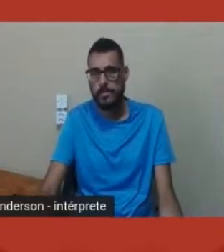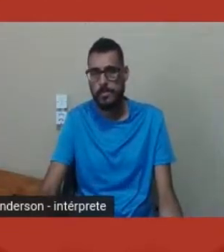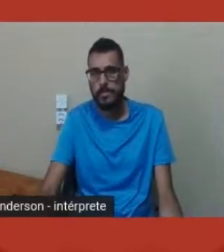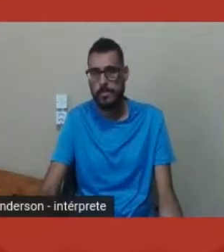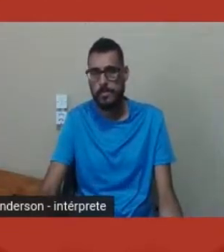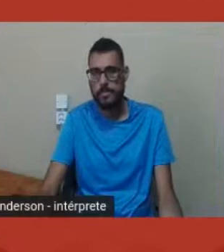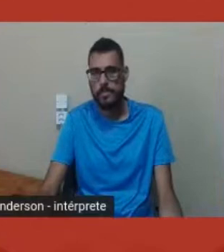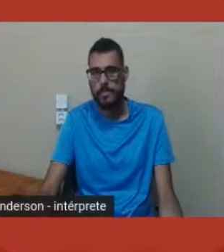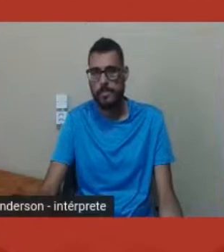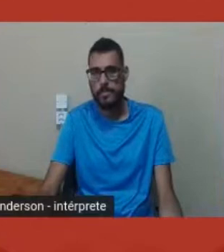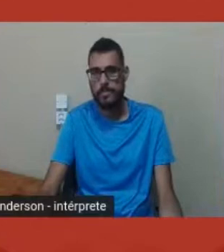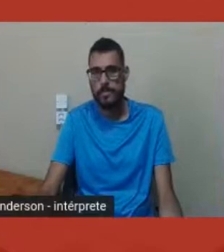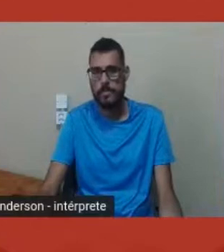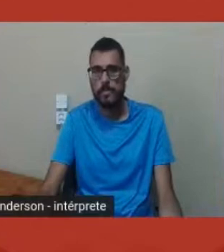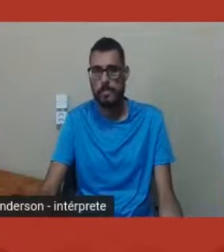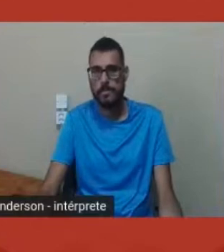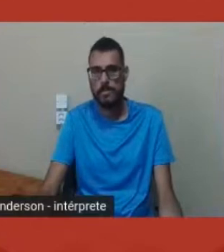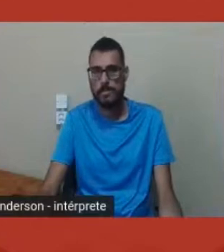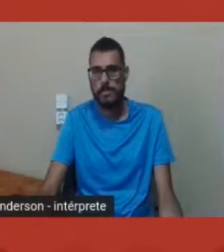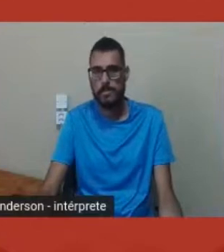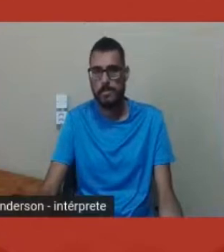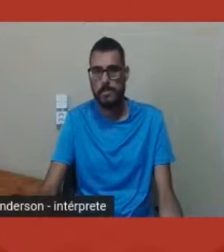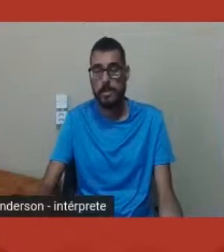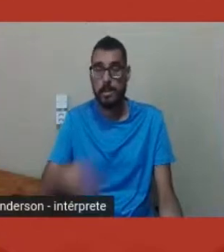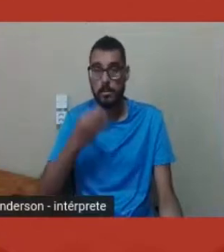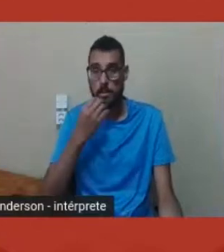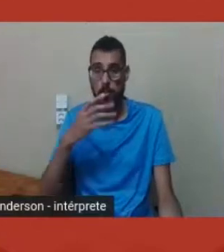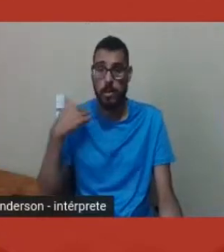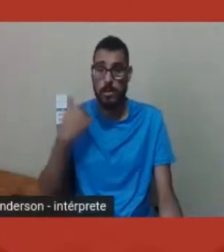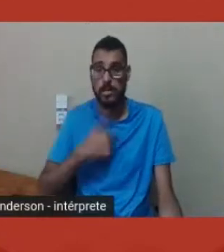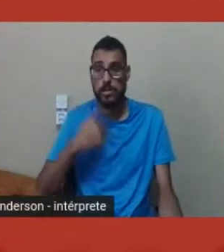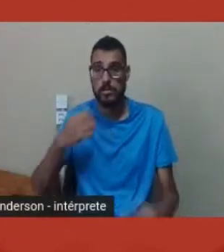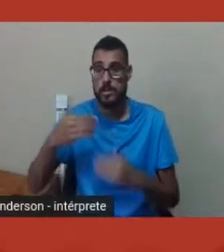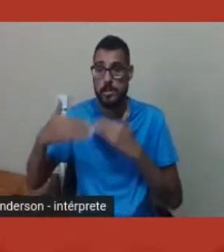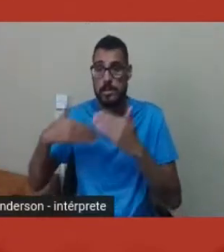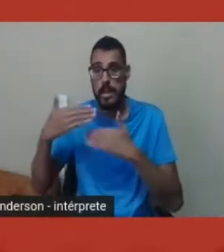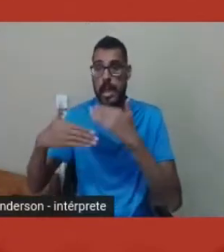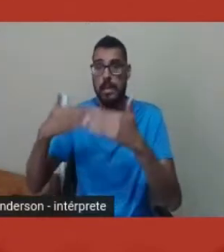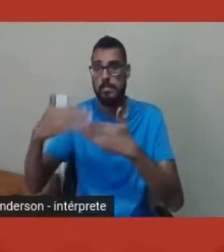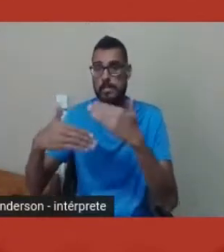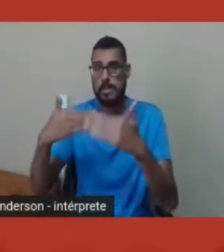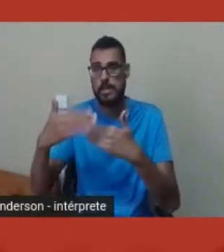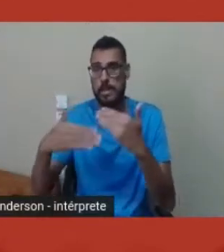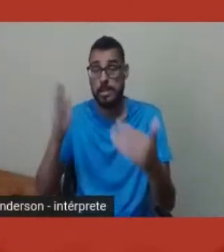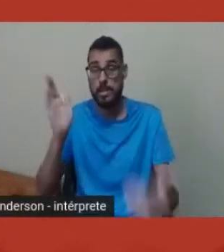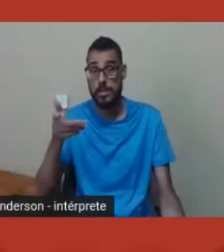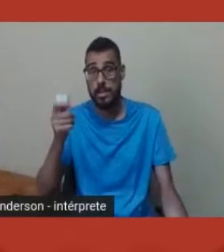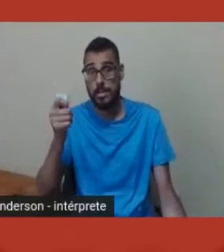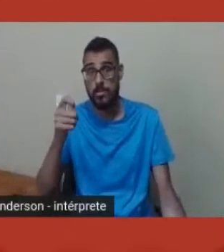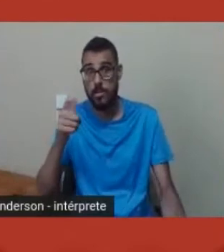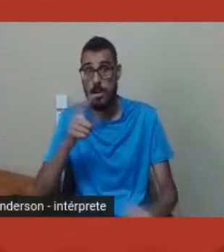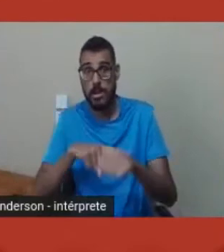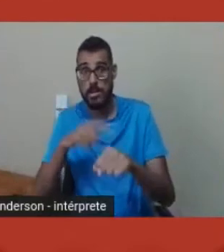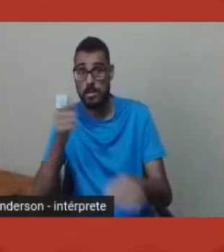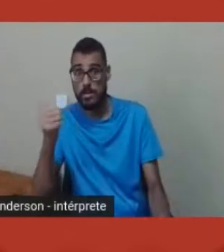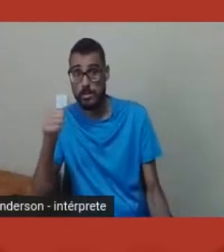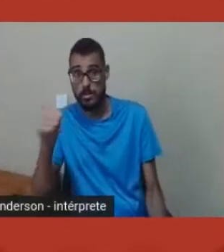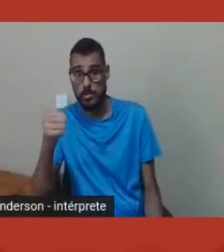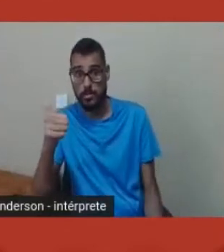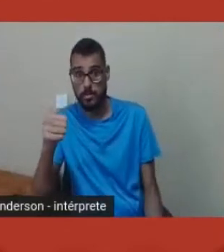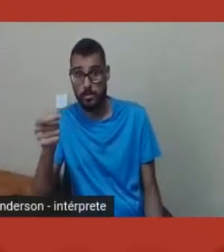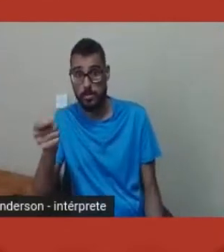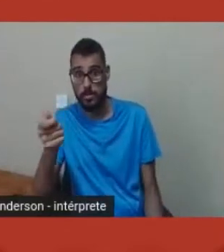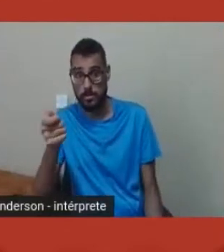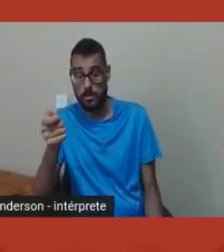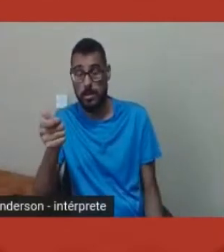a gente precisa, vamos dizer assim, caminhar um pouco mais. São quase 11 horas, né? E a